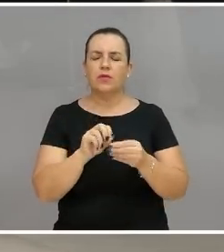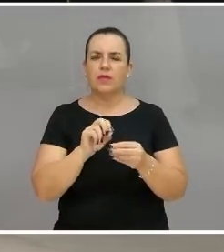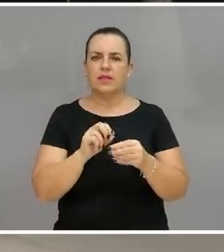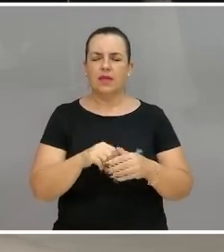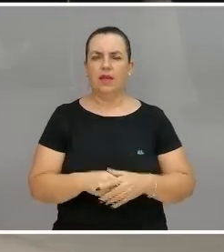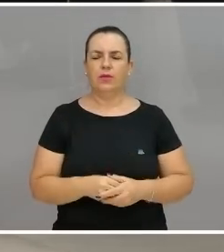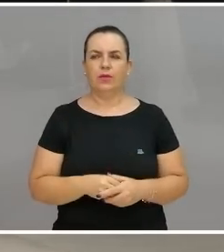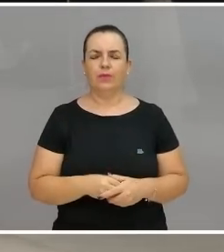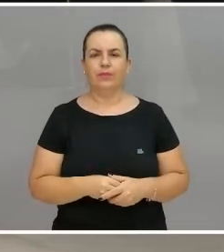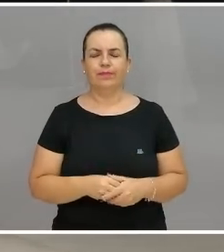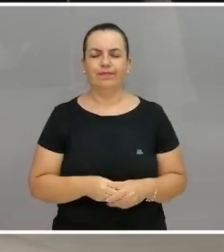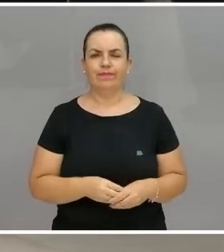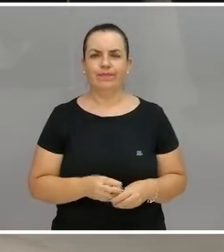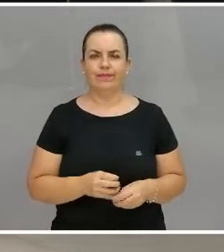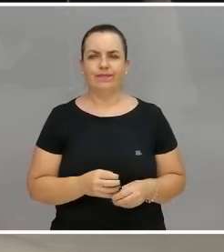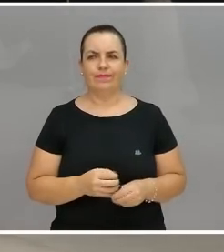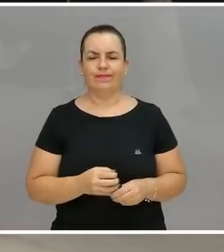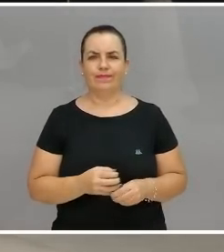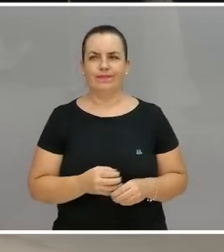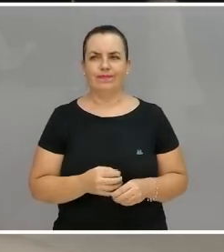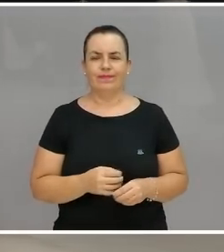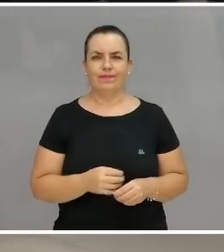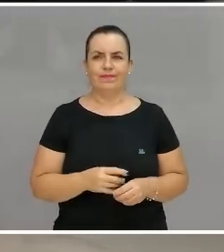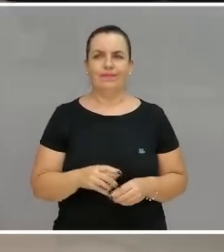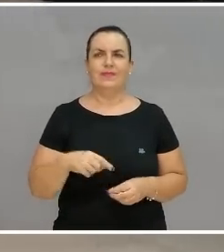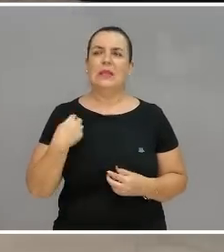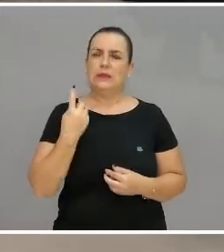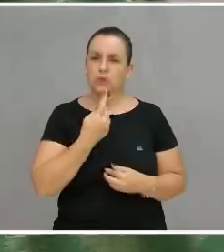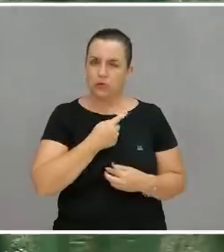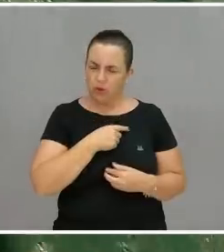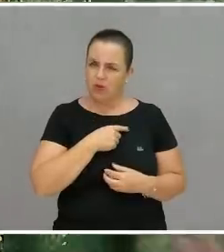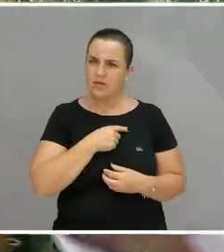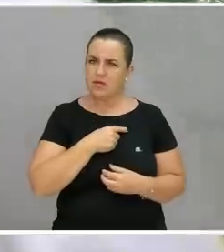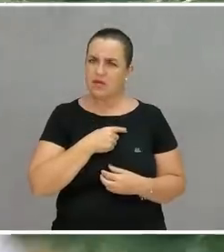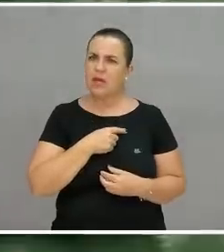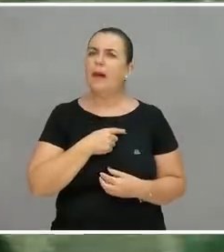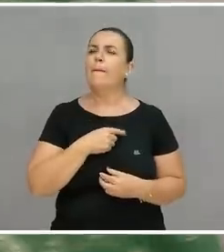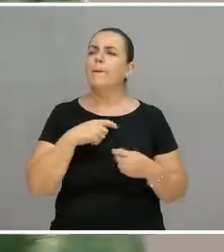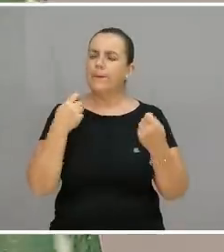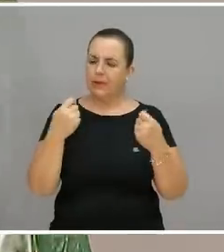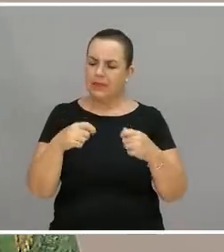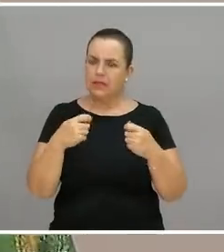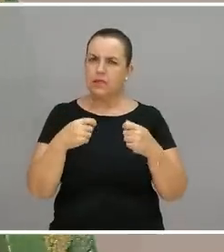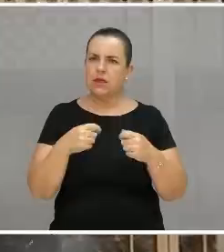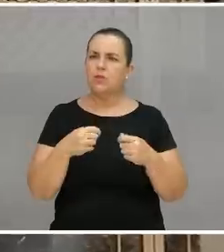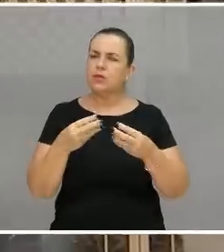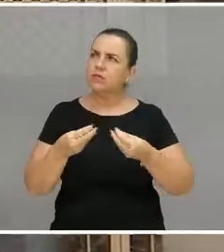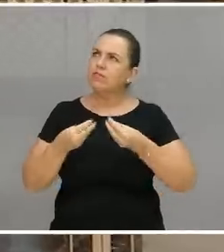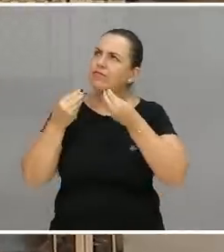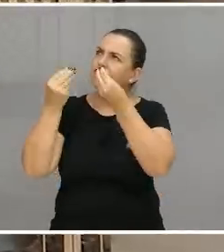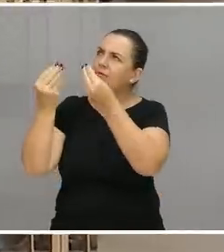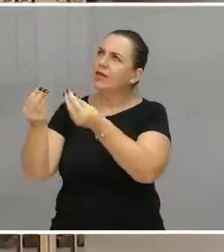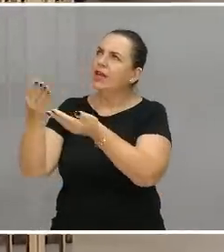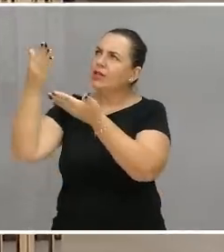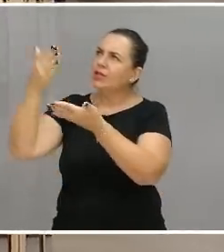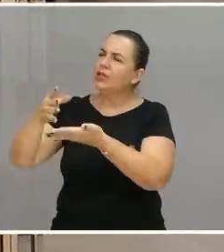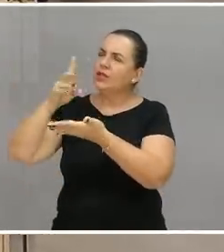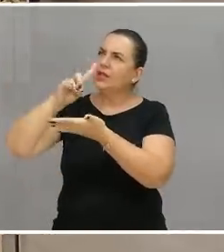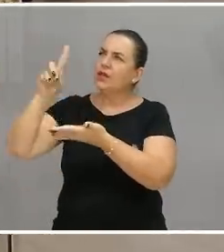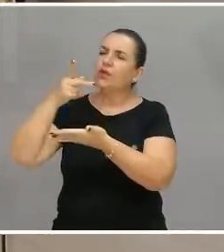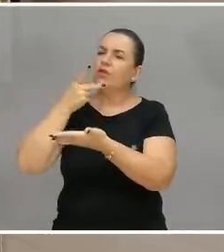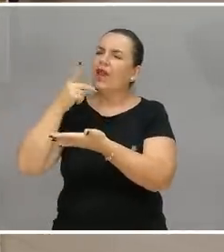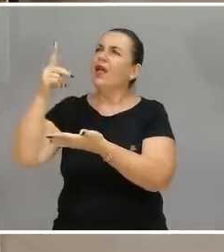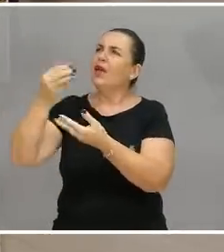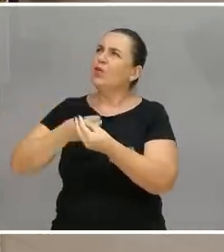Será que nós não estamos que nos colocar diante de Deus nas fileiras e dizer: Senhor, eu estou aqui,